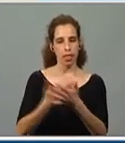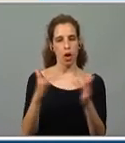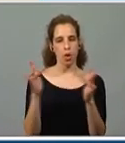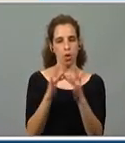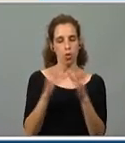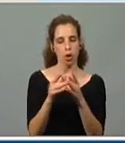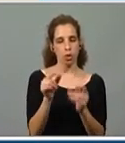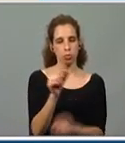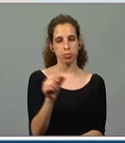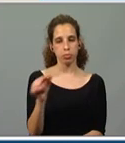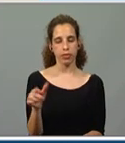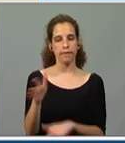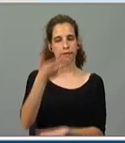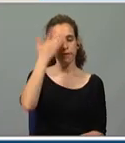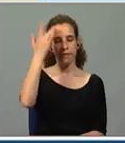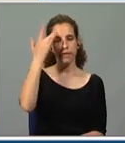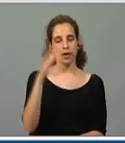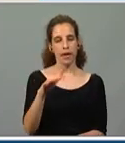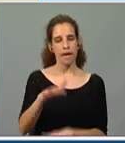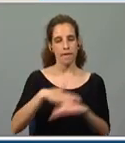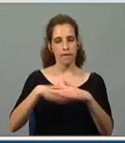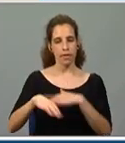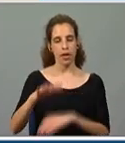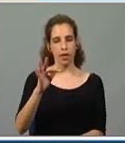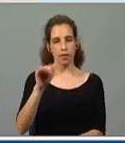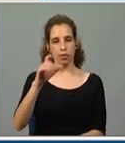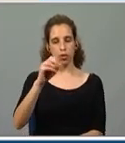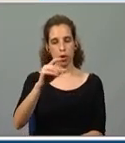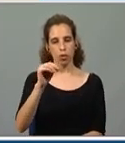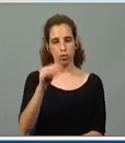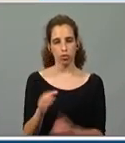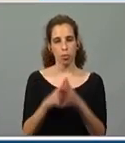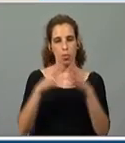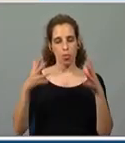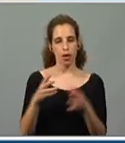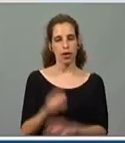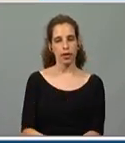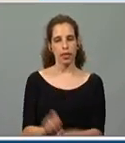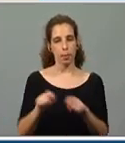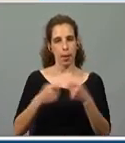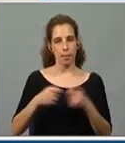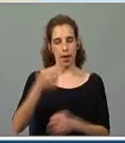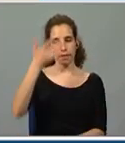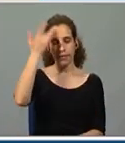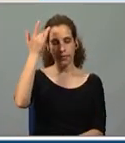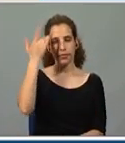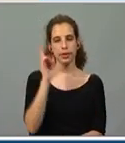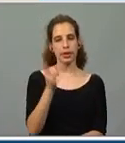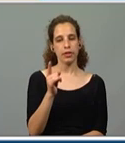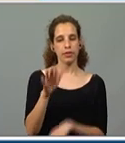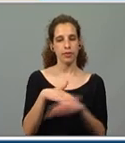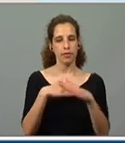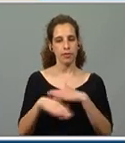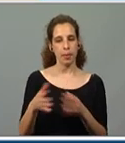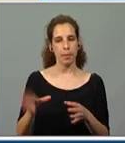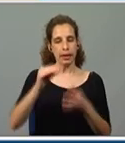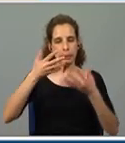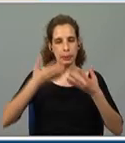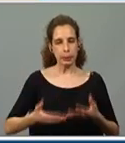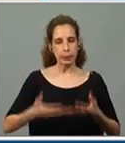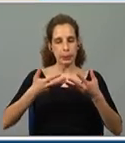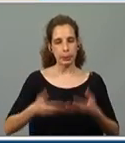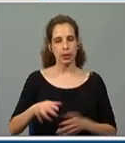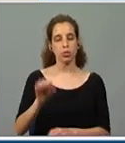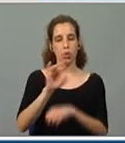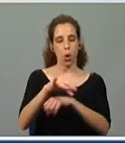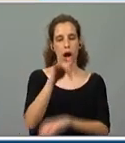entre as partículas, facilitando a formação de flocos maiores, facilmente sedimentáveis. Os flocos formados, mais pesados e densos que a